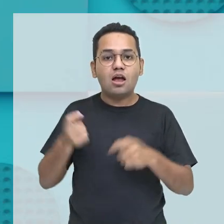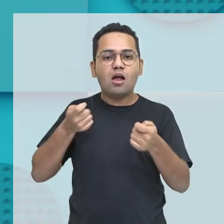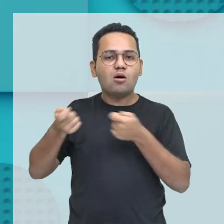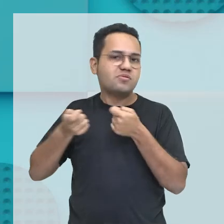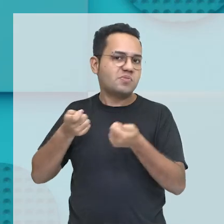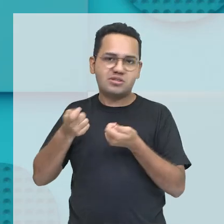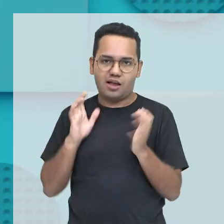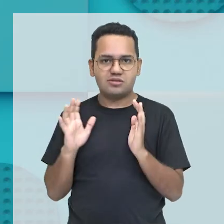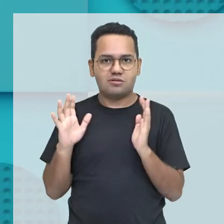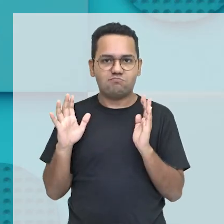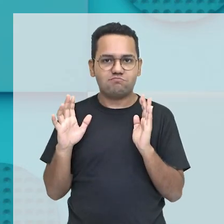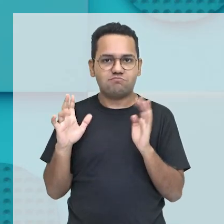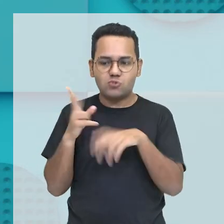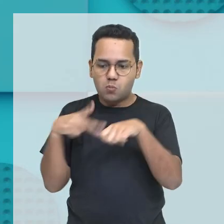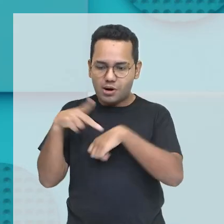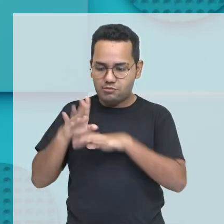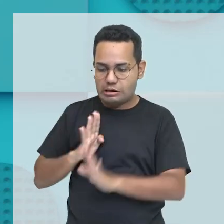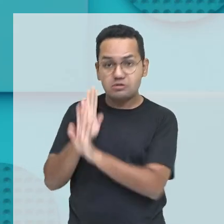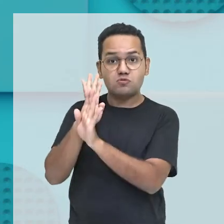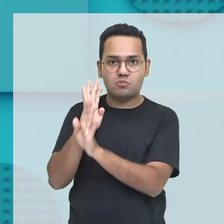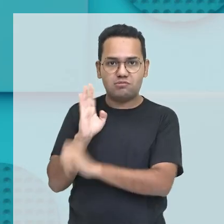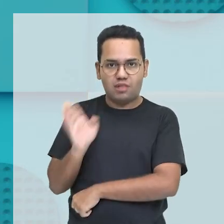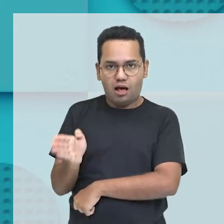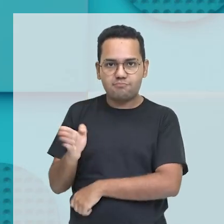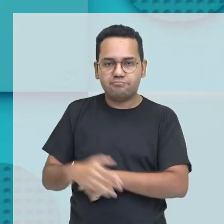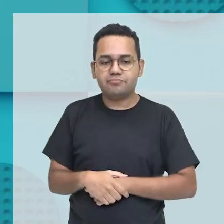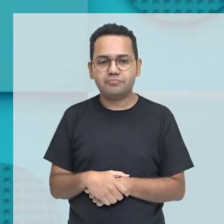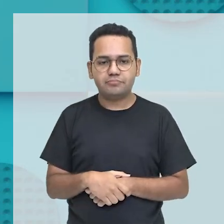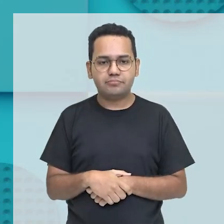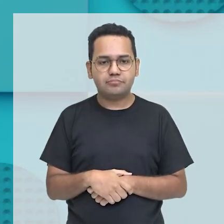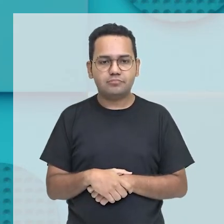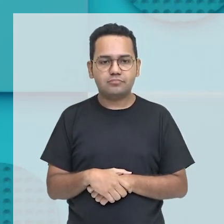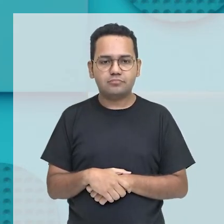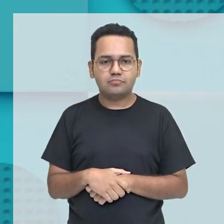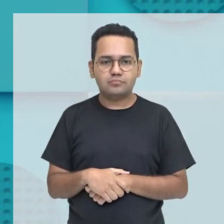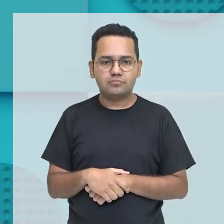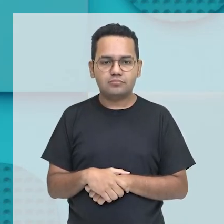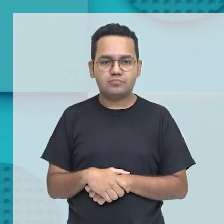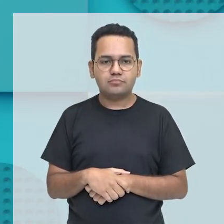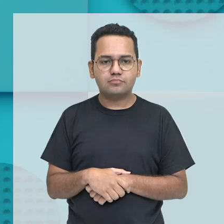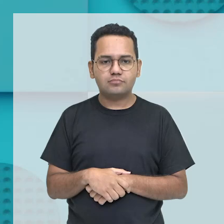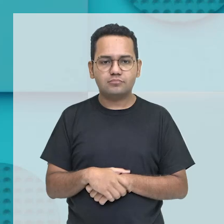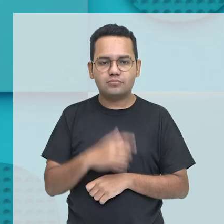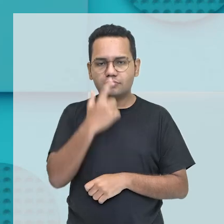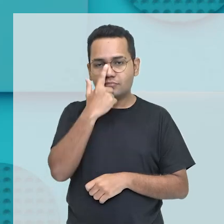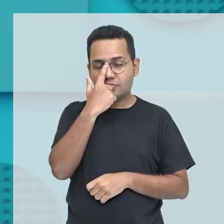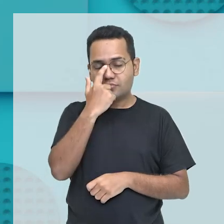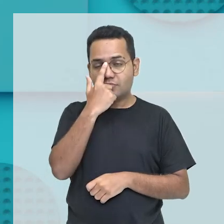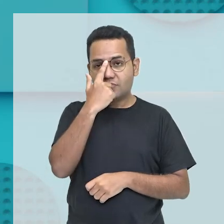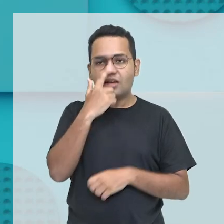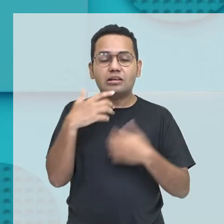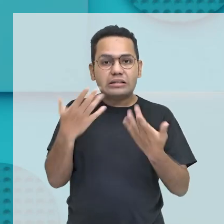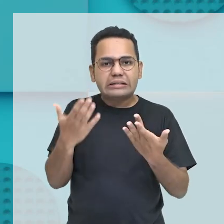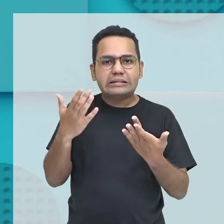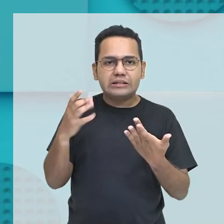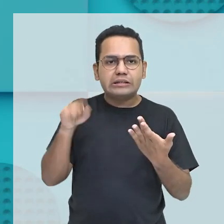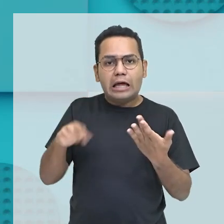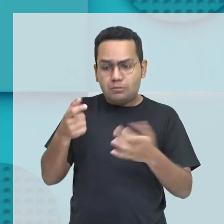pertencia a eles. E ali, infelizmente, ocorriam as guerras,